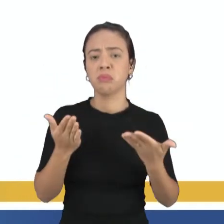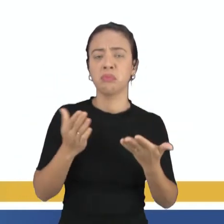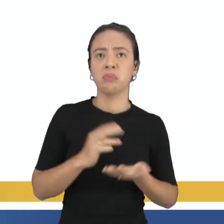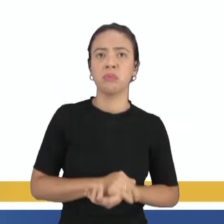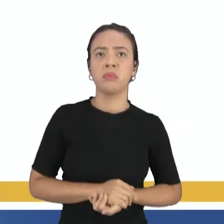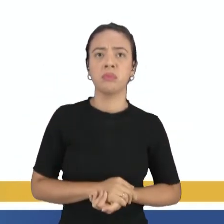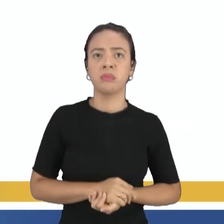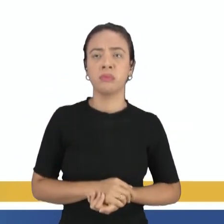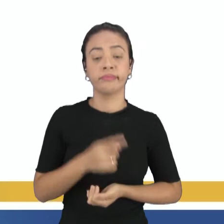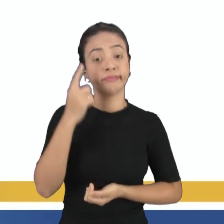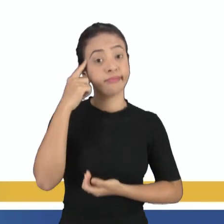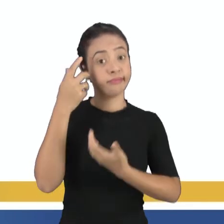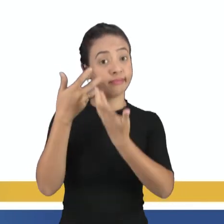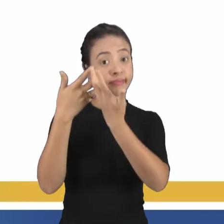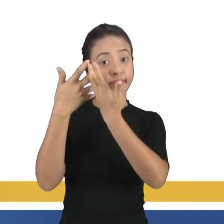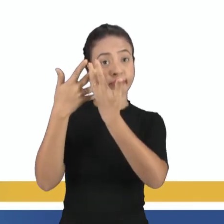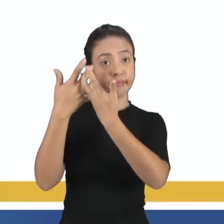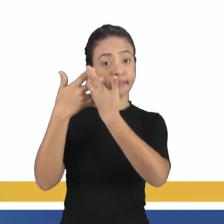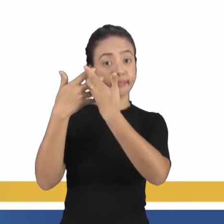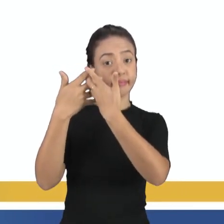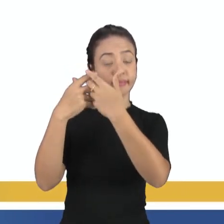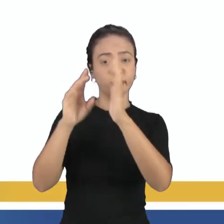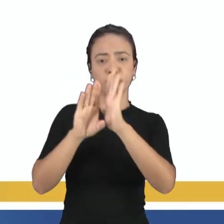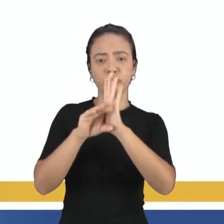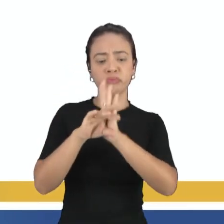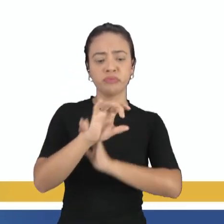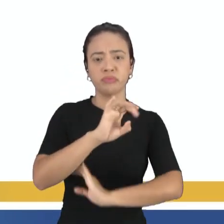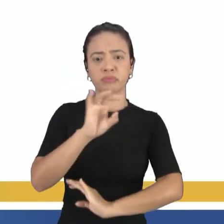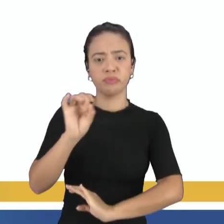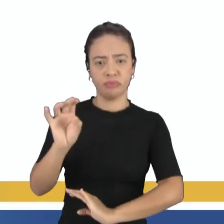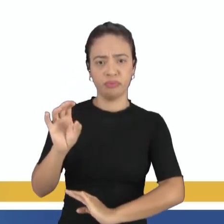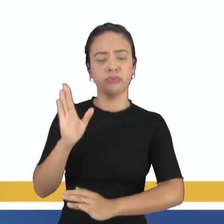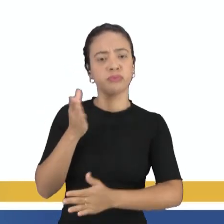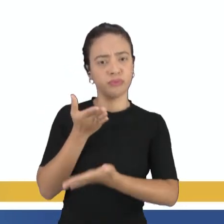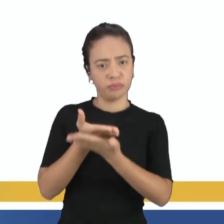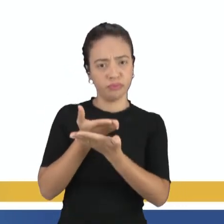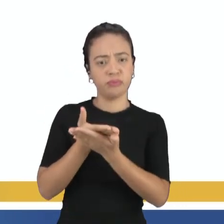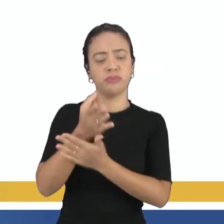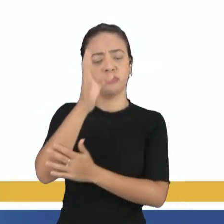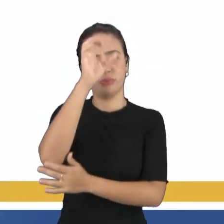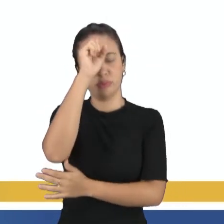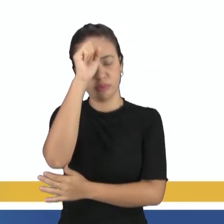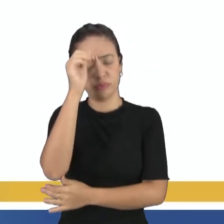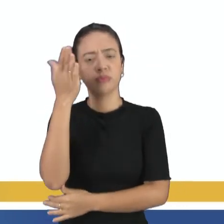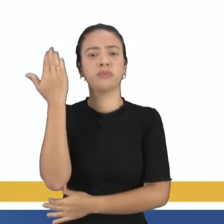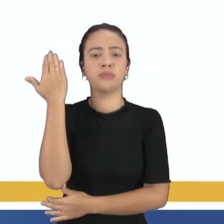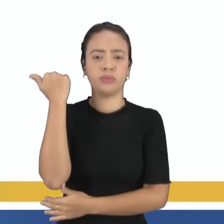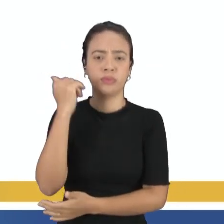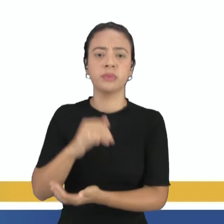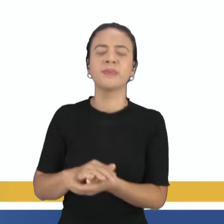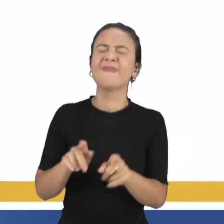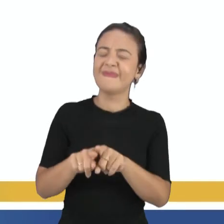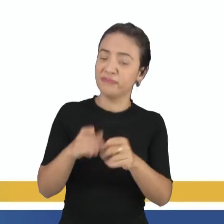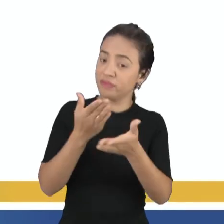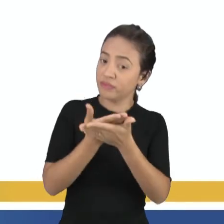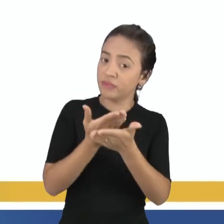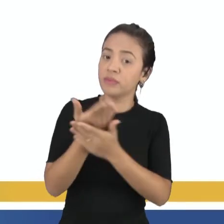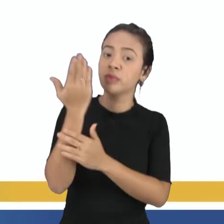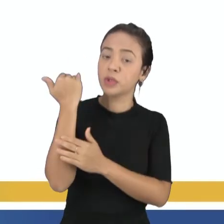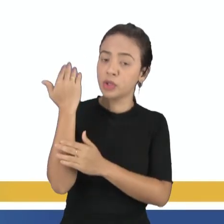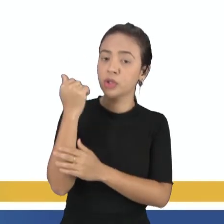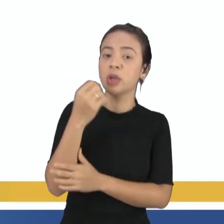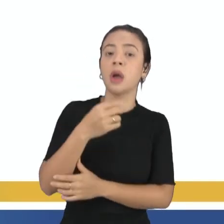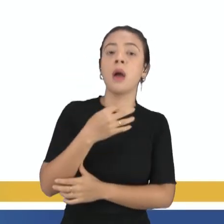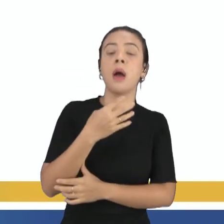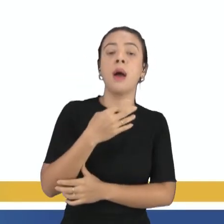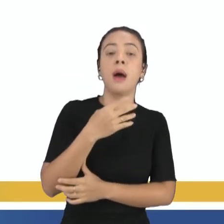Então, vamos pensar nos conceitos, né, que a gente viu anteriormente e nas aulas que foram vistas do